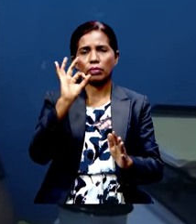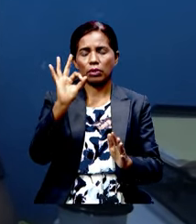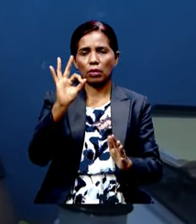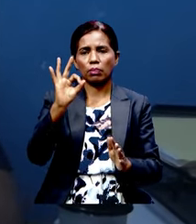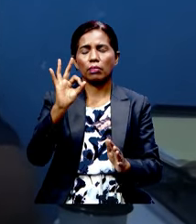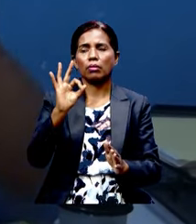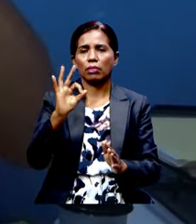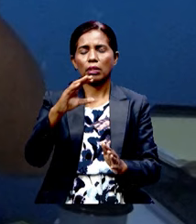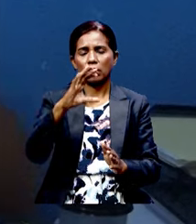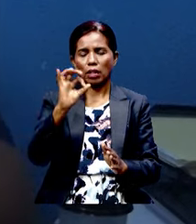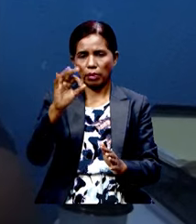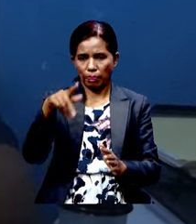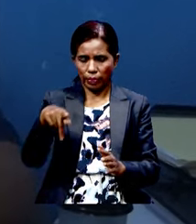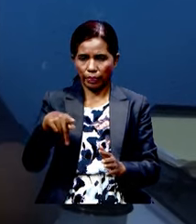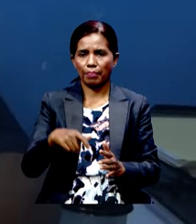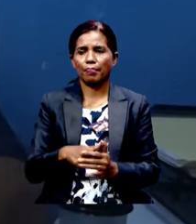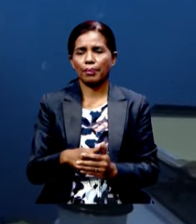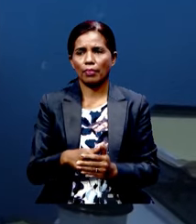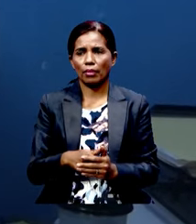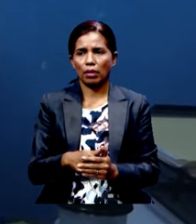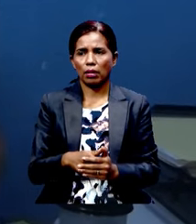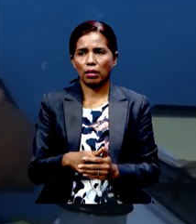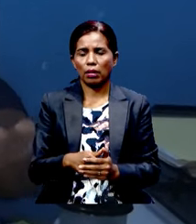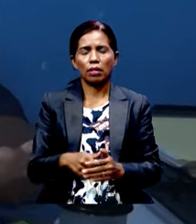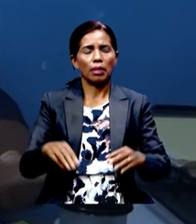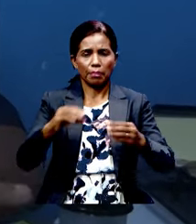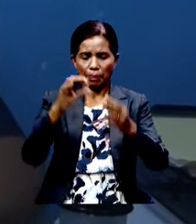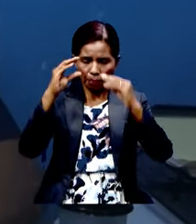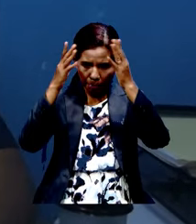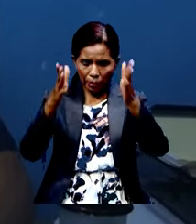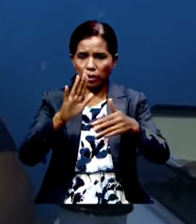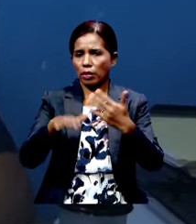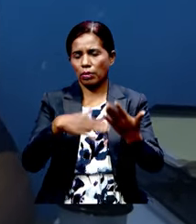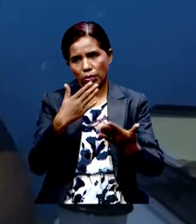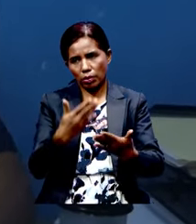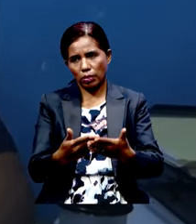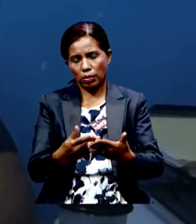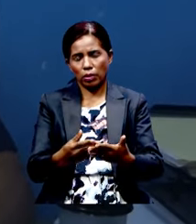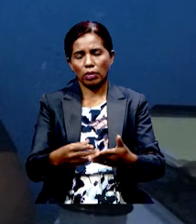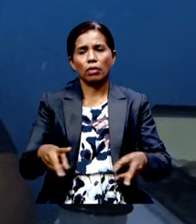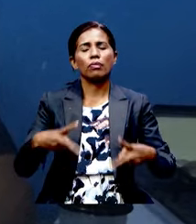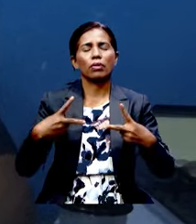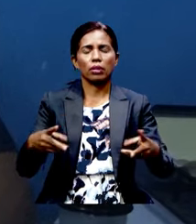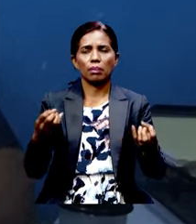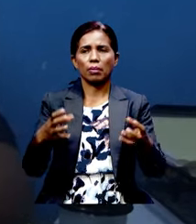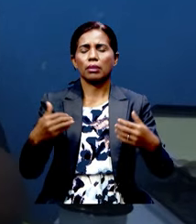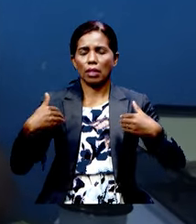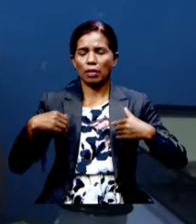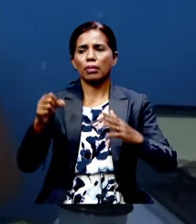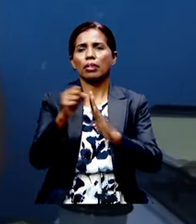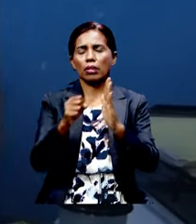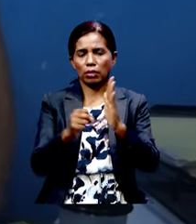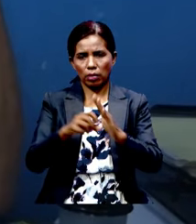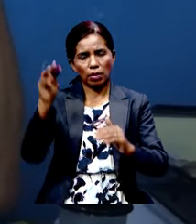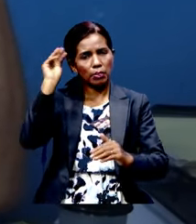tamanema de zuri nu né mas de facto existe professores voluntários para parar sem estatuto então o Ministério da